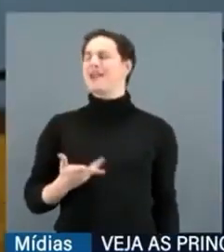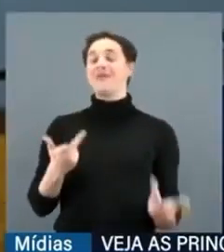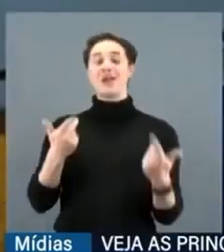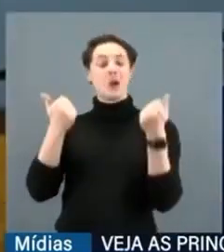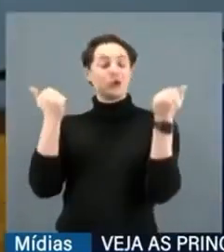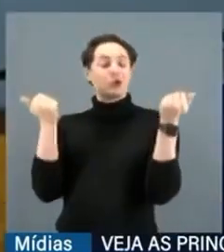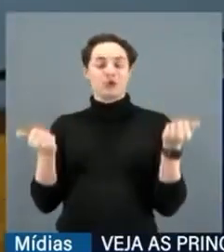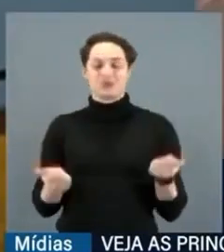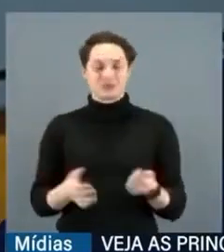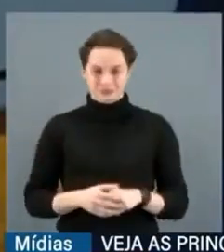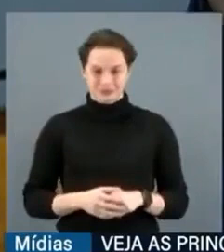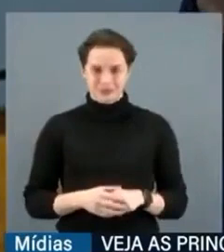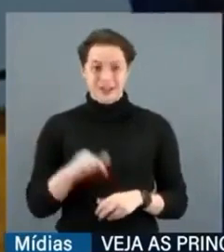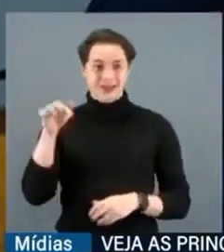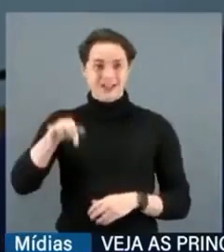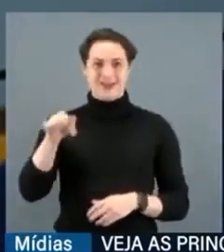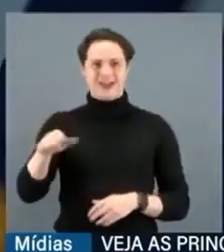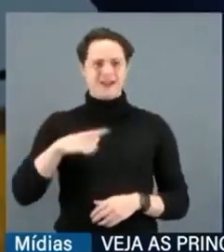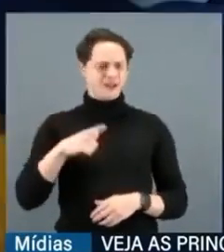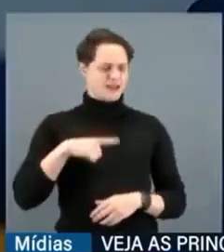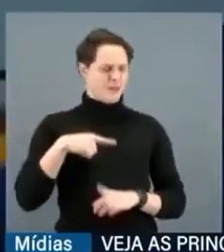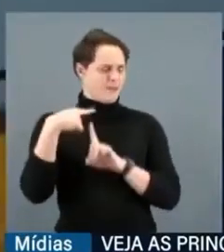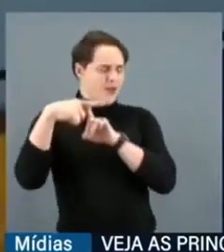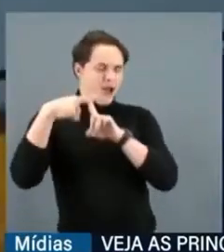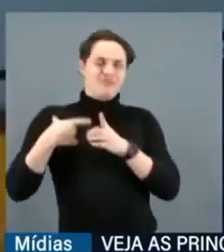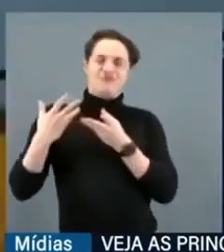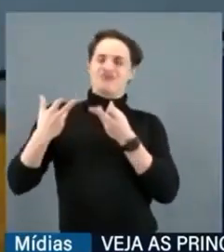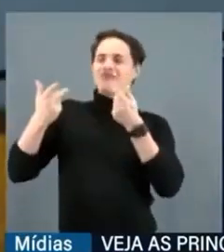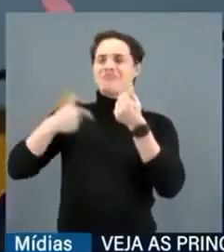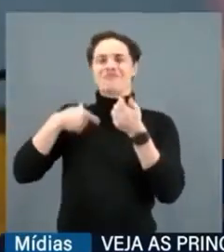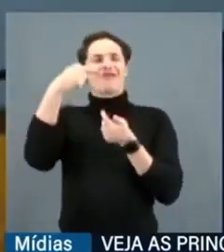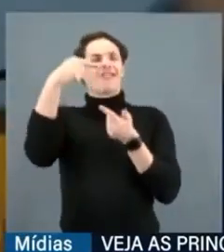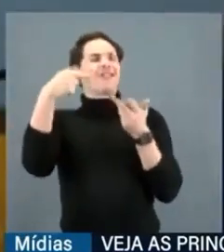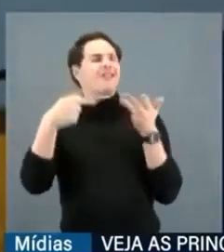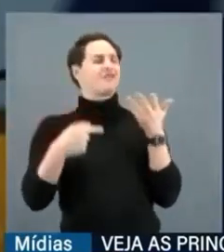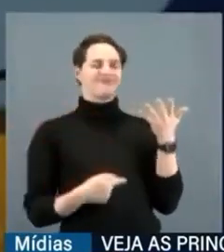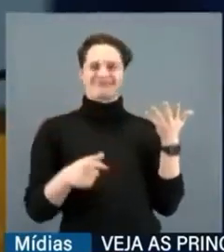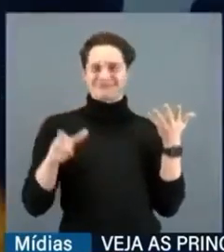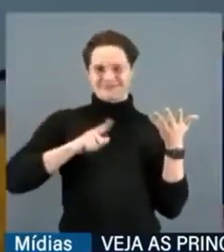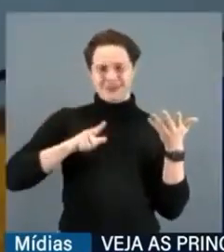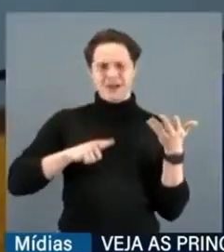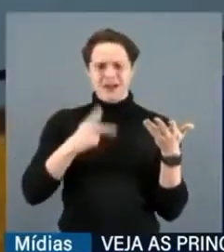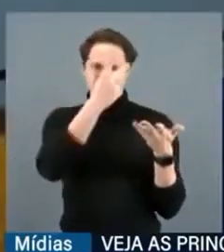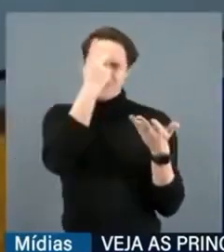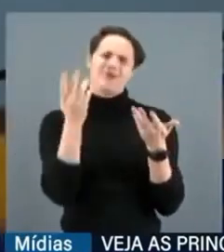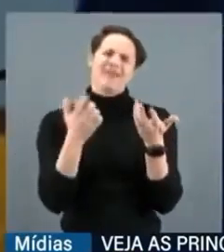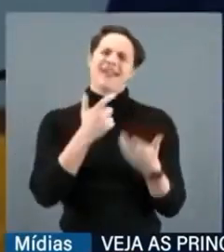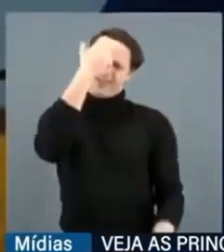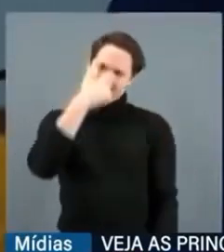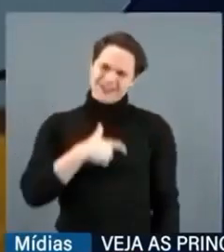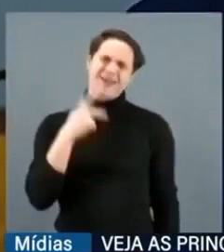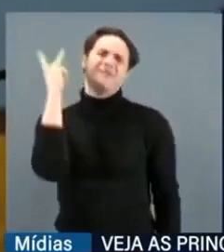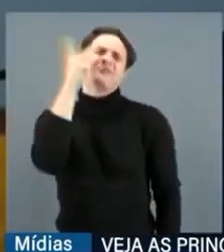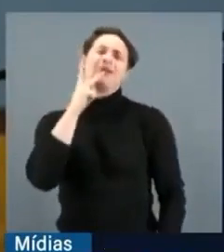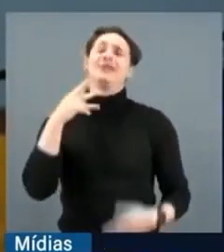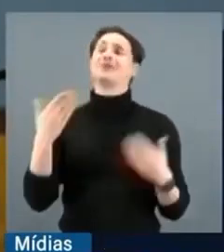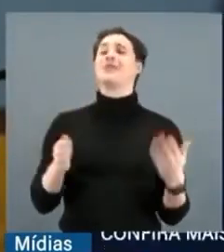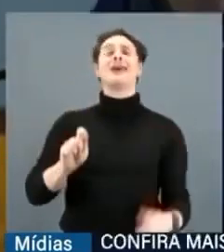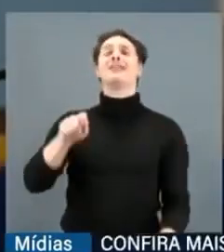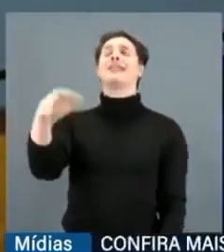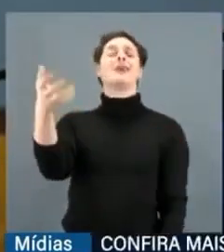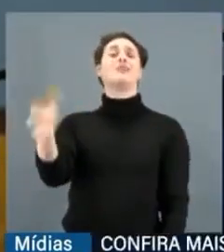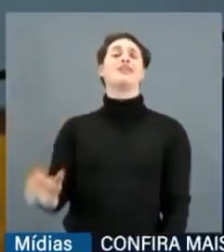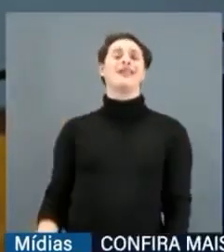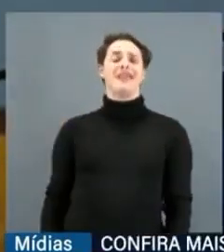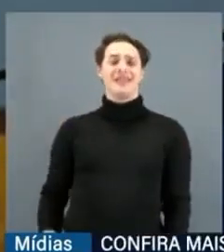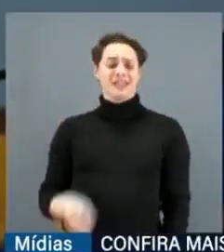beleza. Isso aqui nós temos privilégio, tem regalia, tem um monte de coisa. Isso aqui, gente, quem que não quer ser político? Que dia que a salário